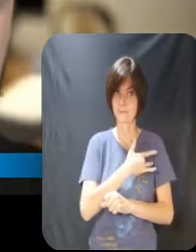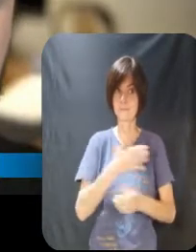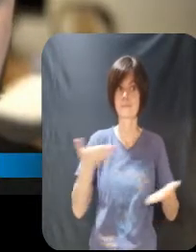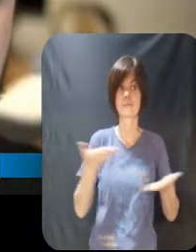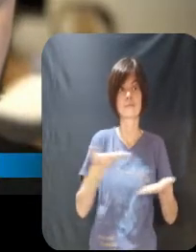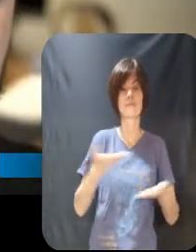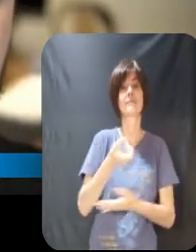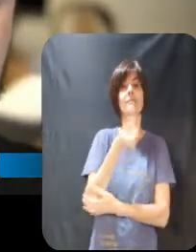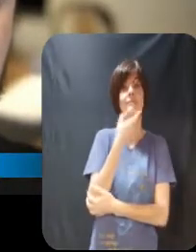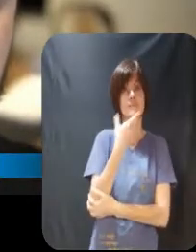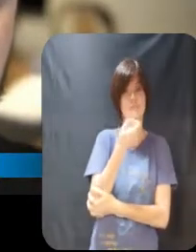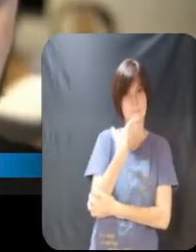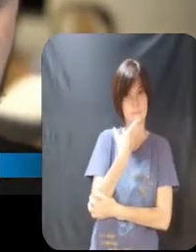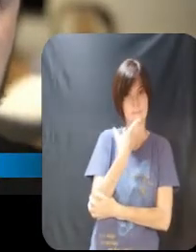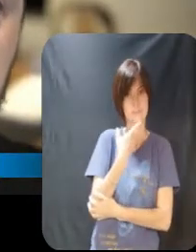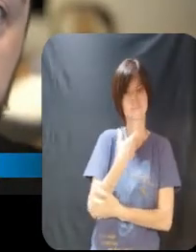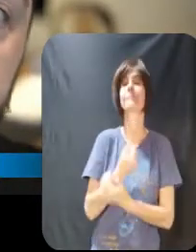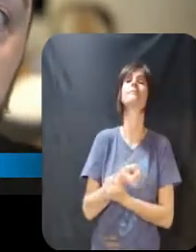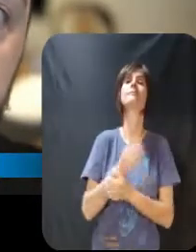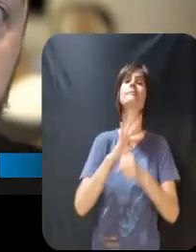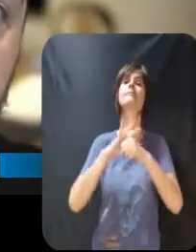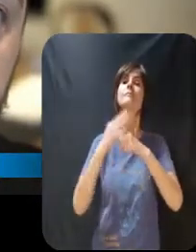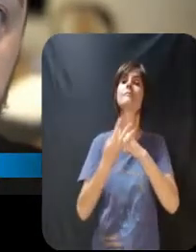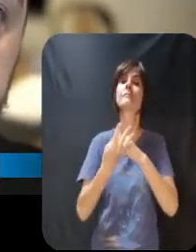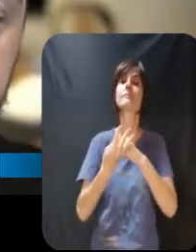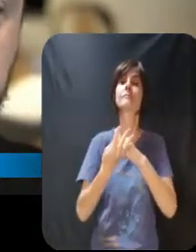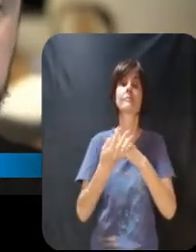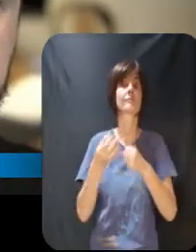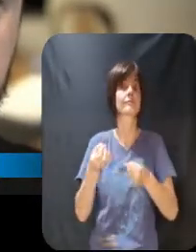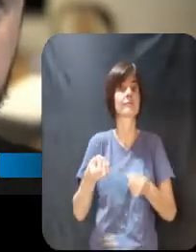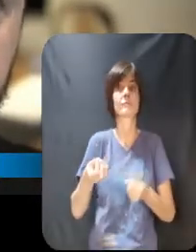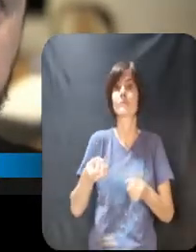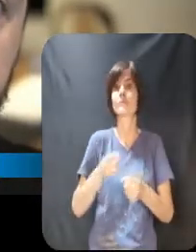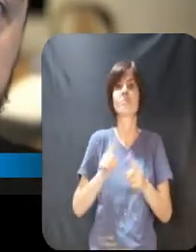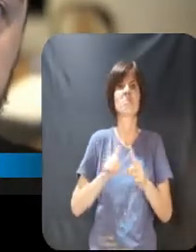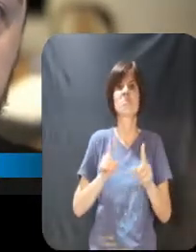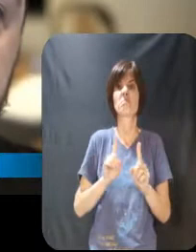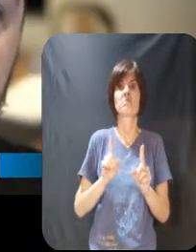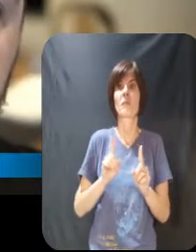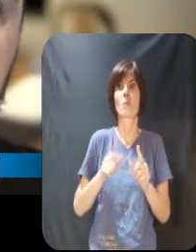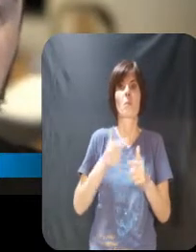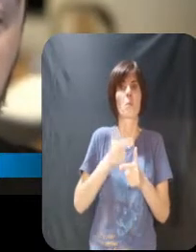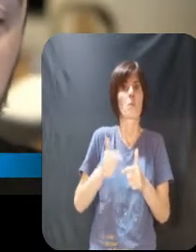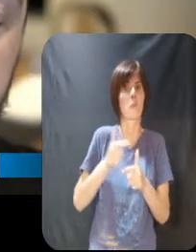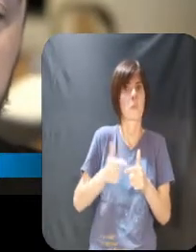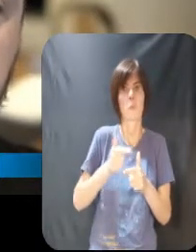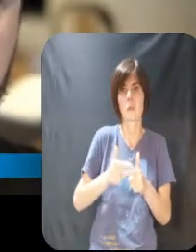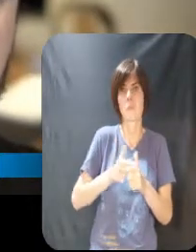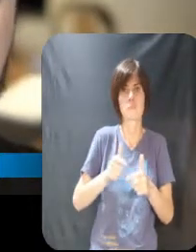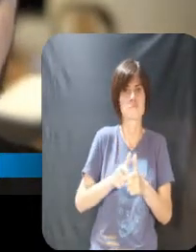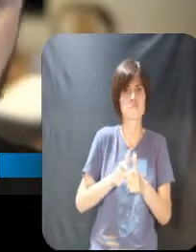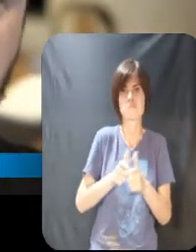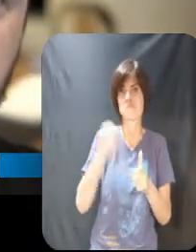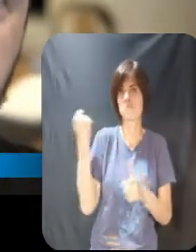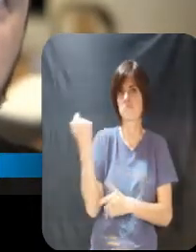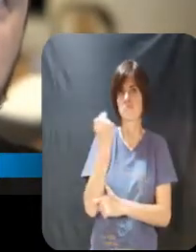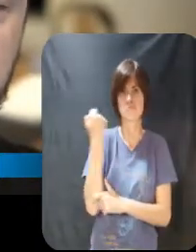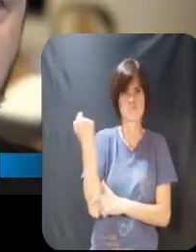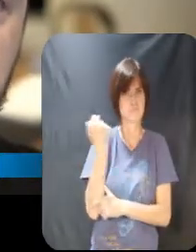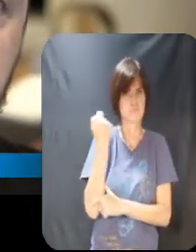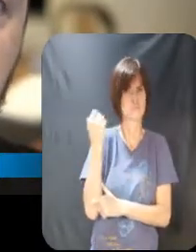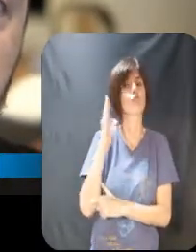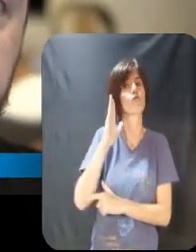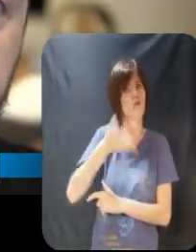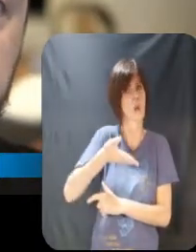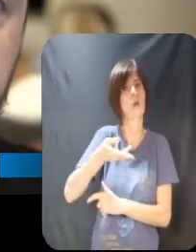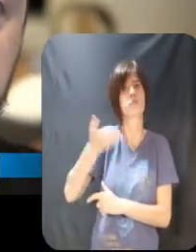Coronavírus não era um vírus que causavam grandes problemas no ser humano até então. A gente teve 2 surtos no passado que foram importantes. Então tem